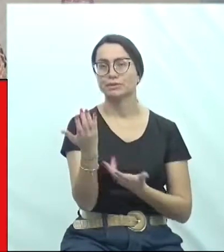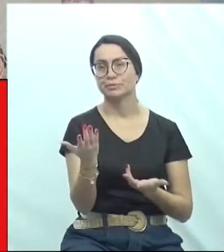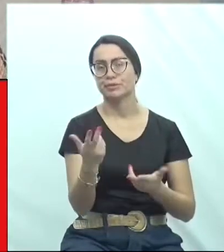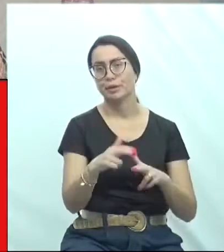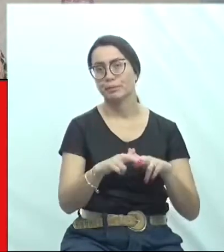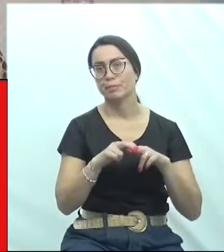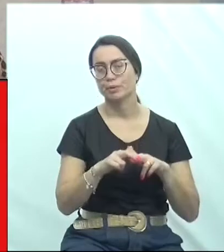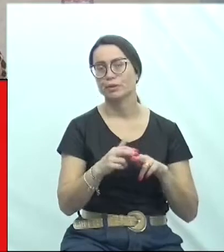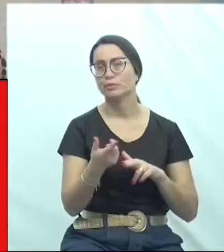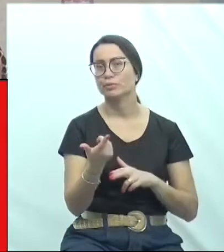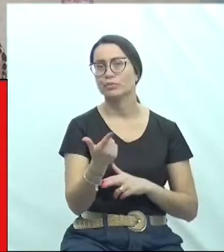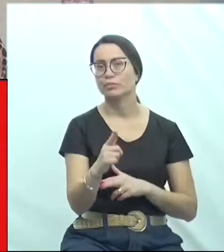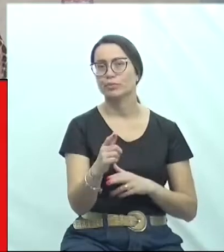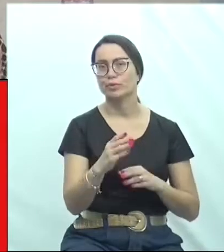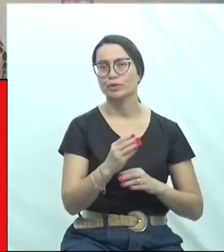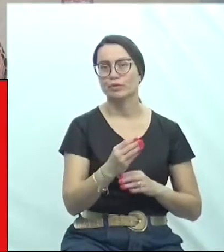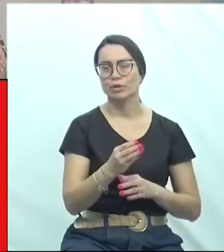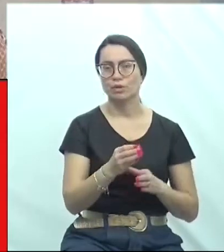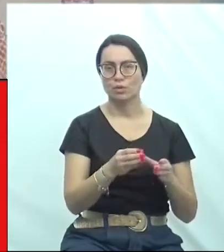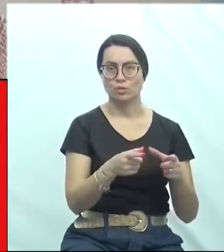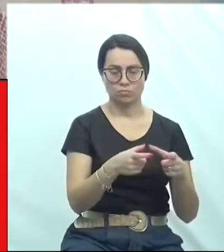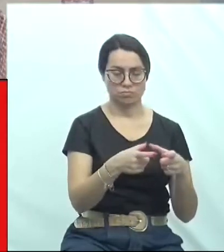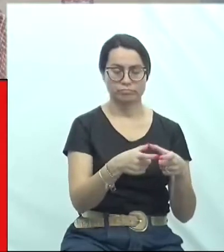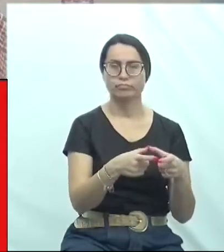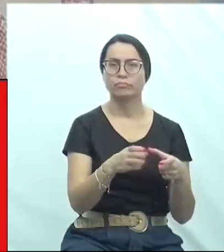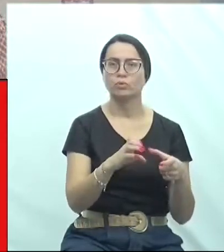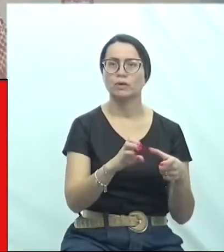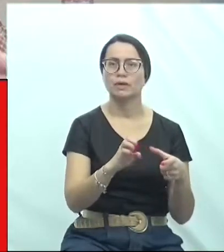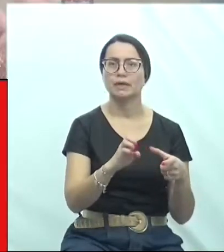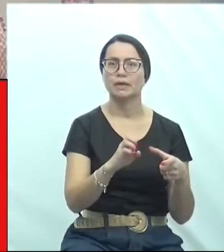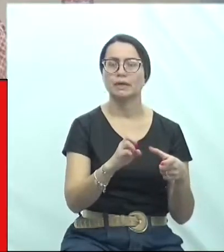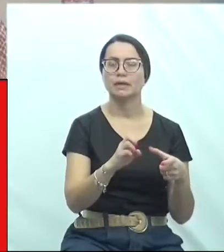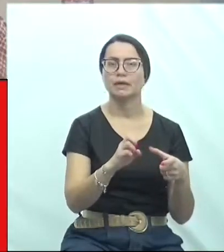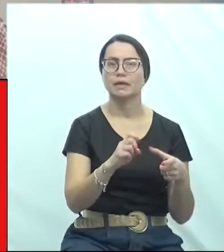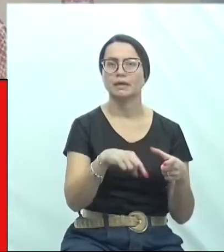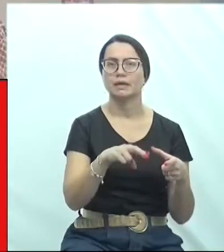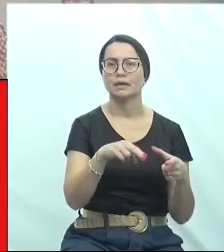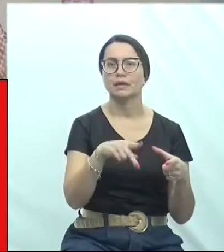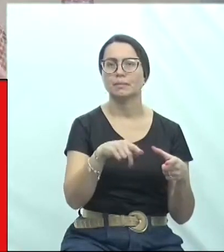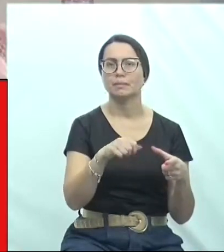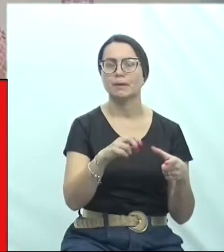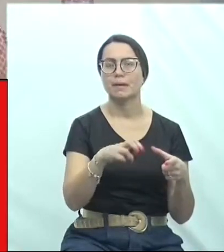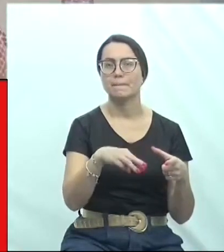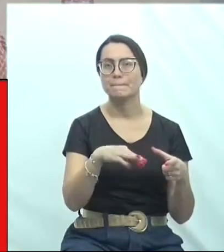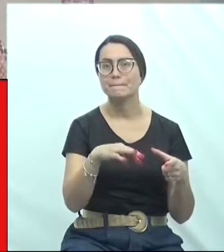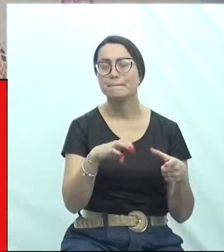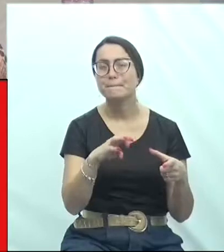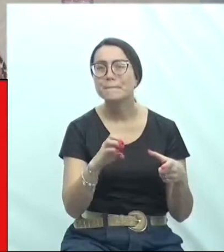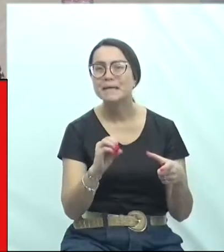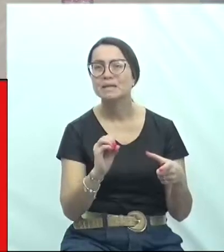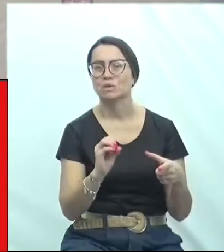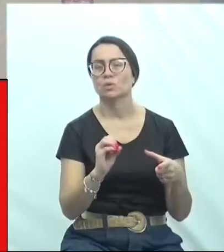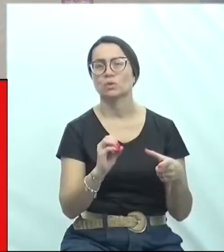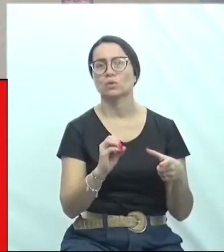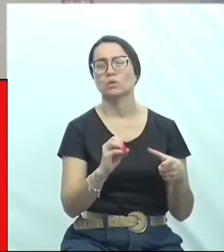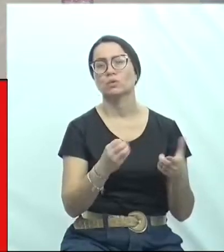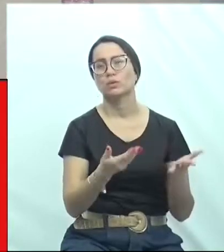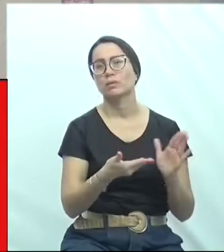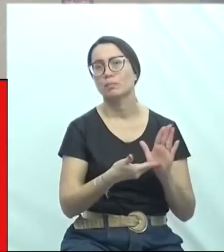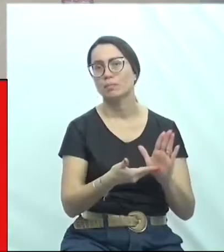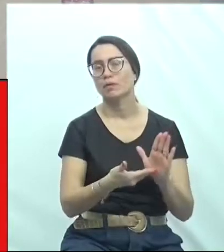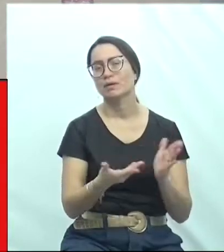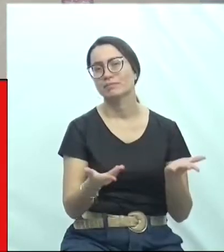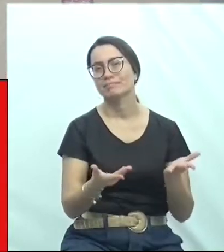um equipamento que estivesse acreditado pelo Inmetro ou em consonância às demais